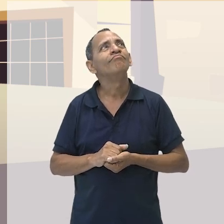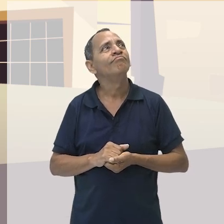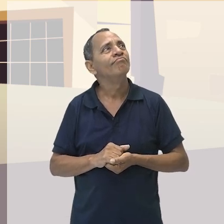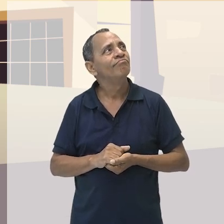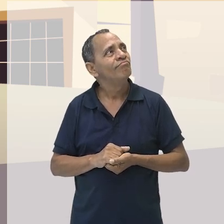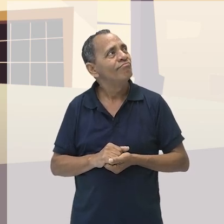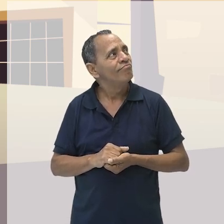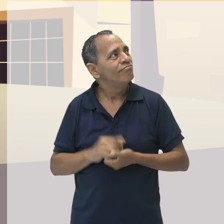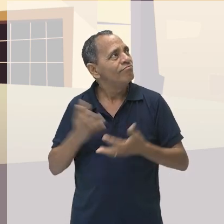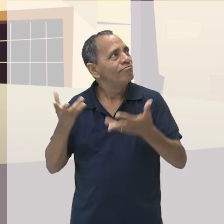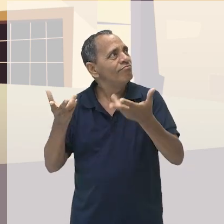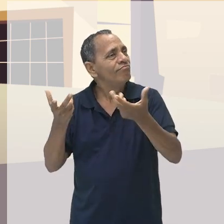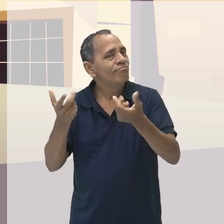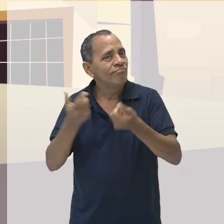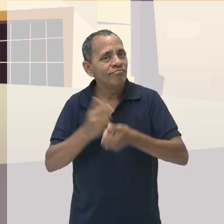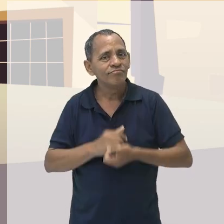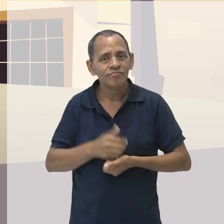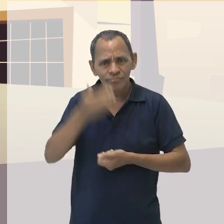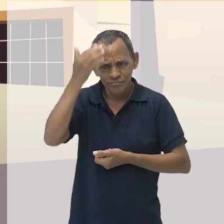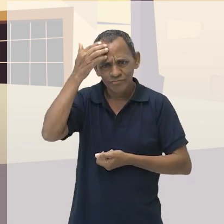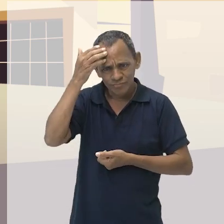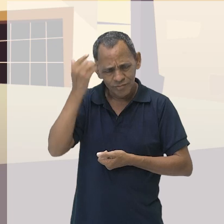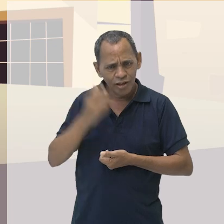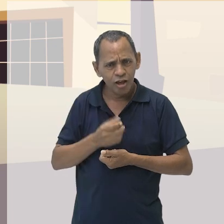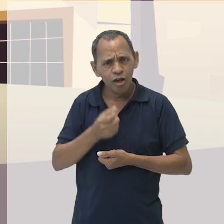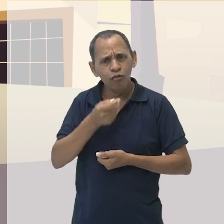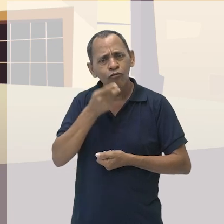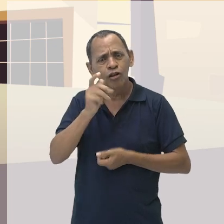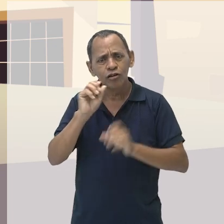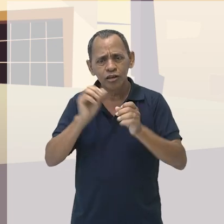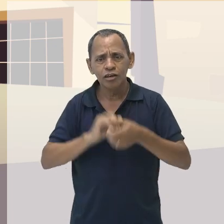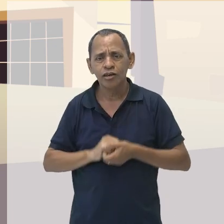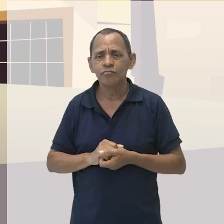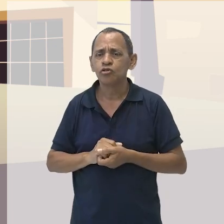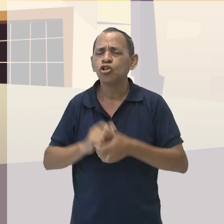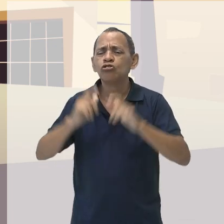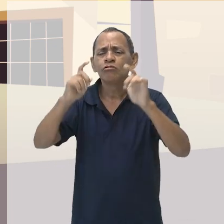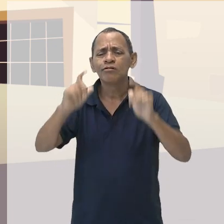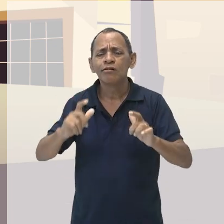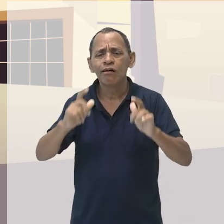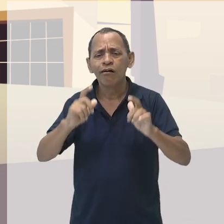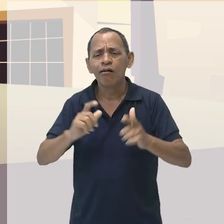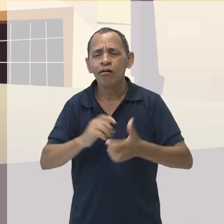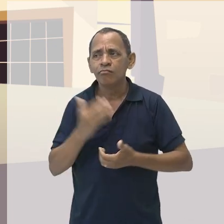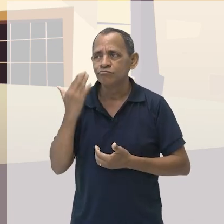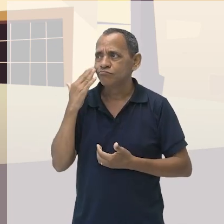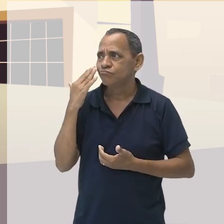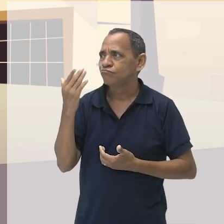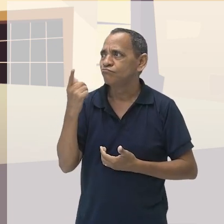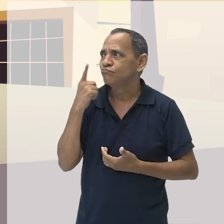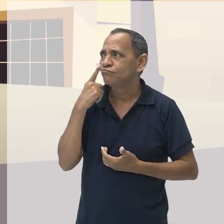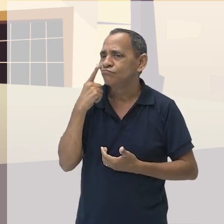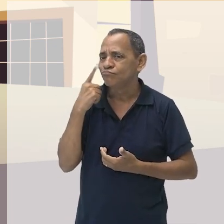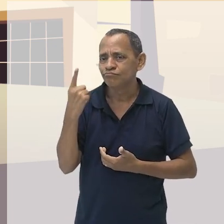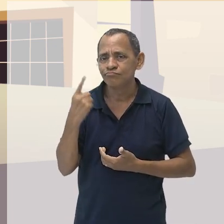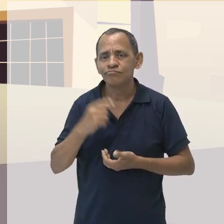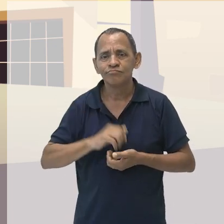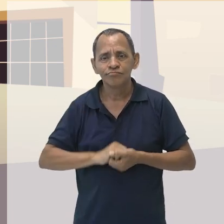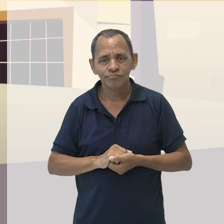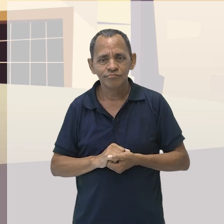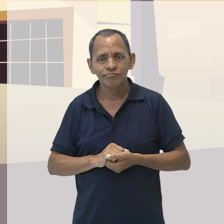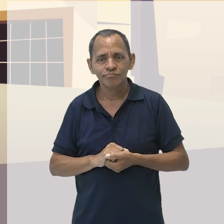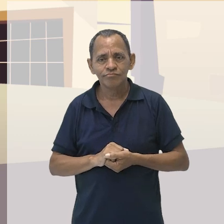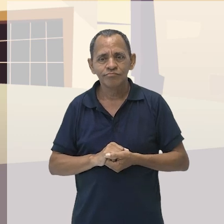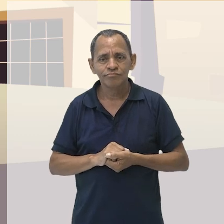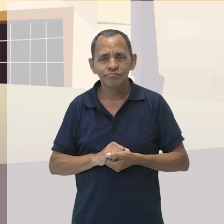que local é esse? Observem aí cada cantinho desse cenário. Para quem não sabe, esse